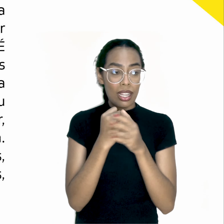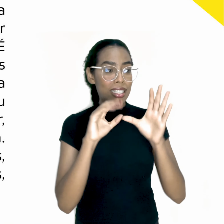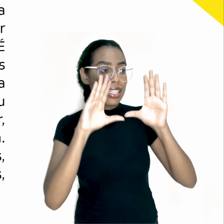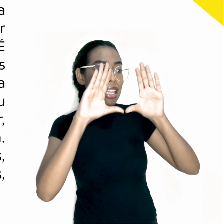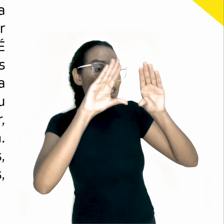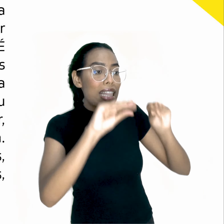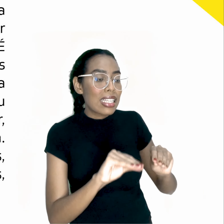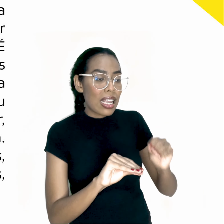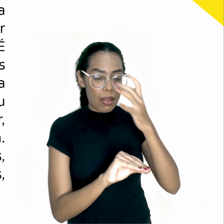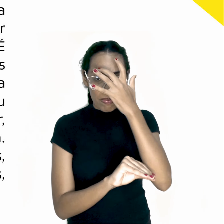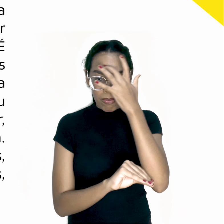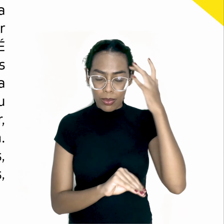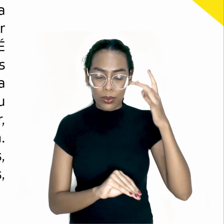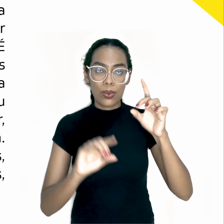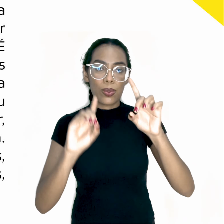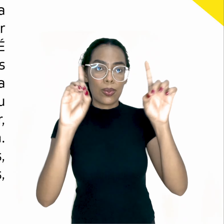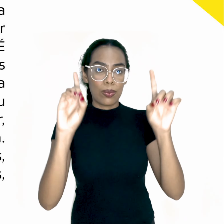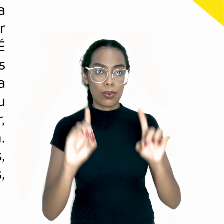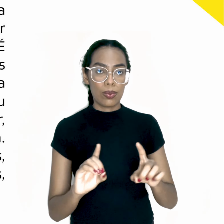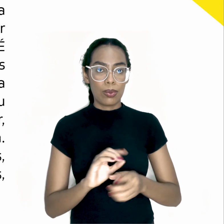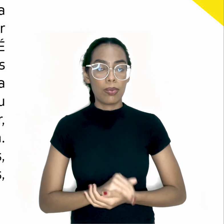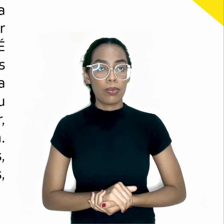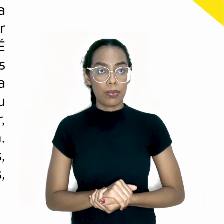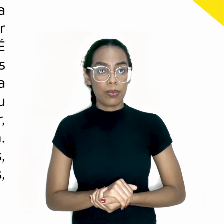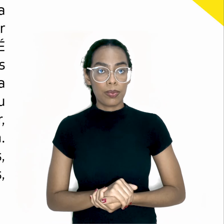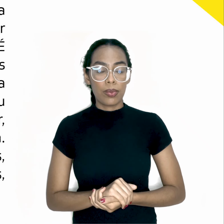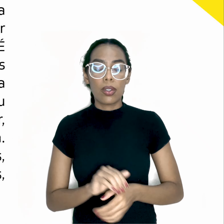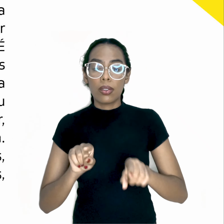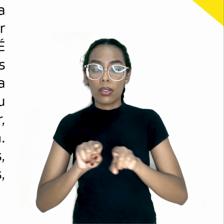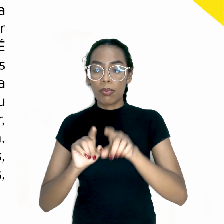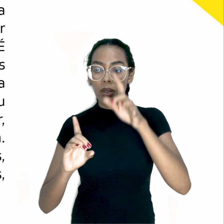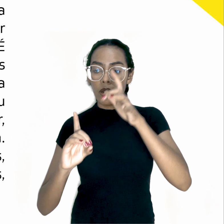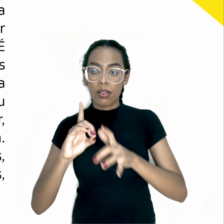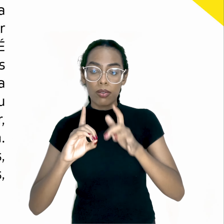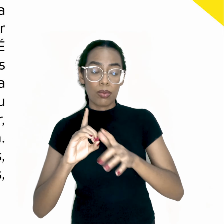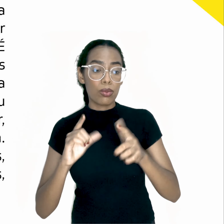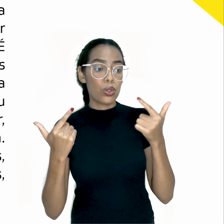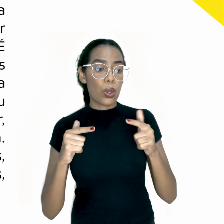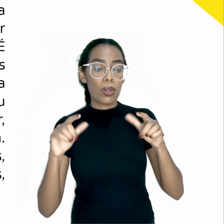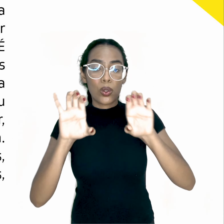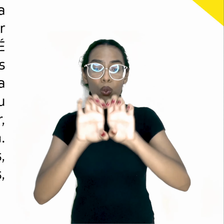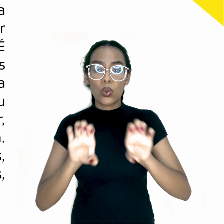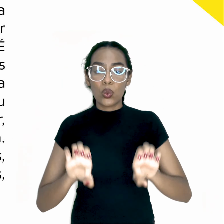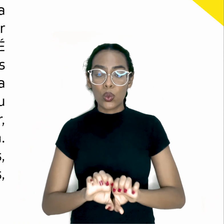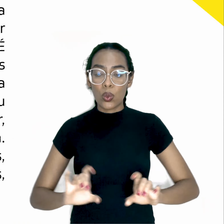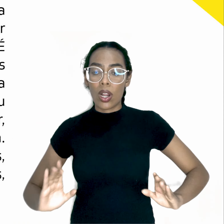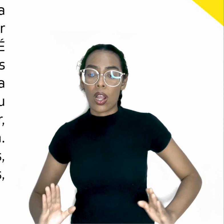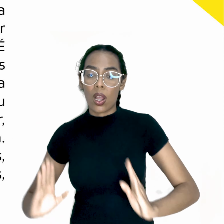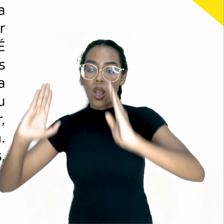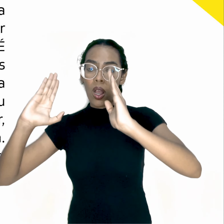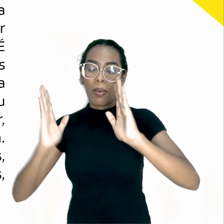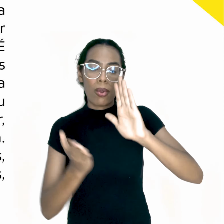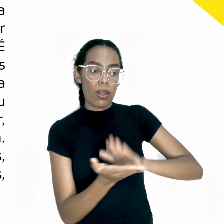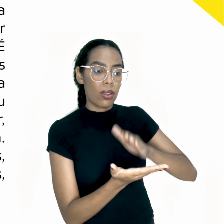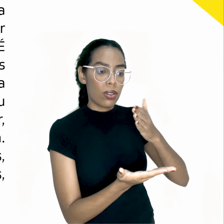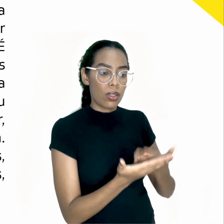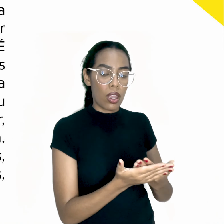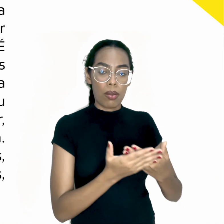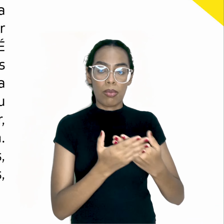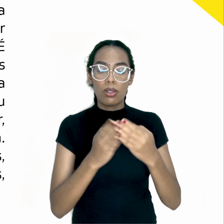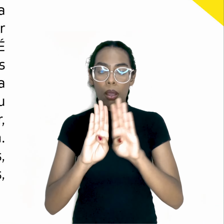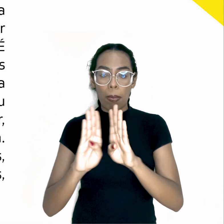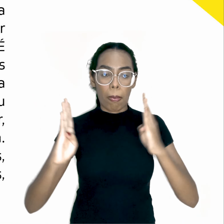esconder ou silenciar uma pessoa com deficiência É capacitismo não ter rampas, elevadores, intérpretes,